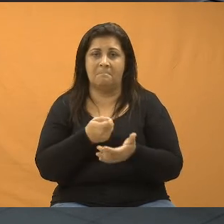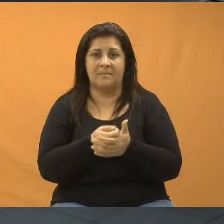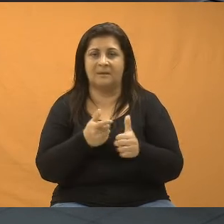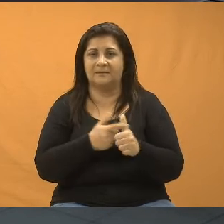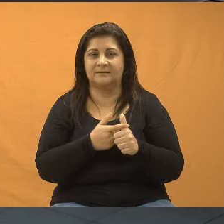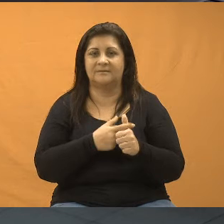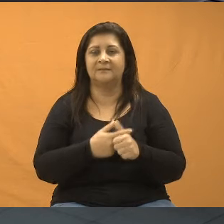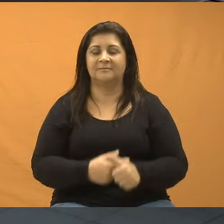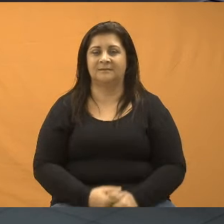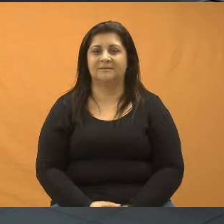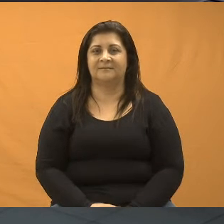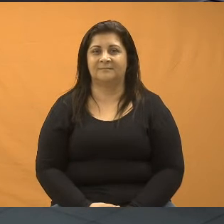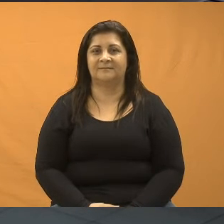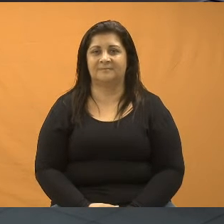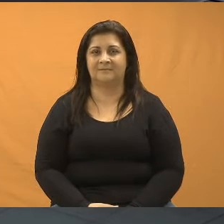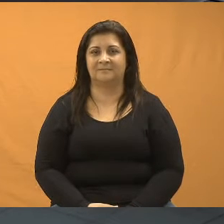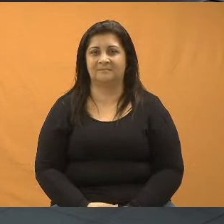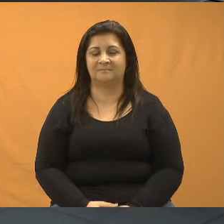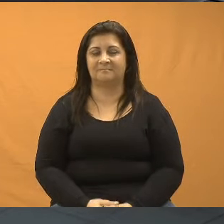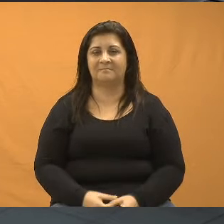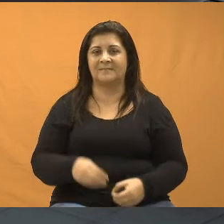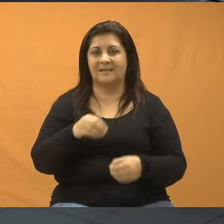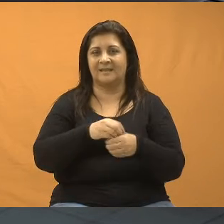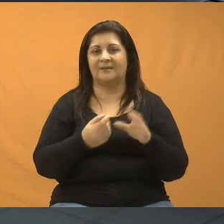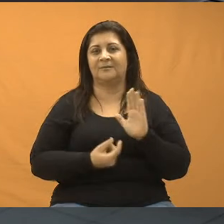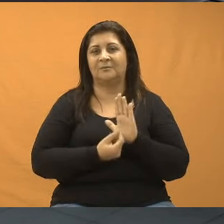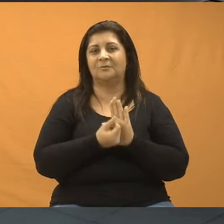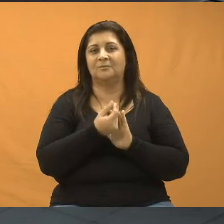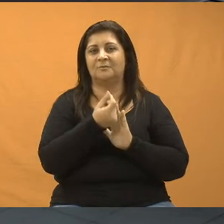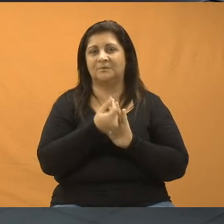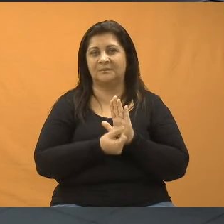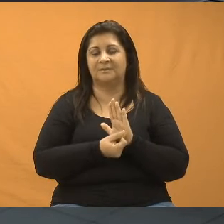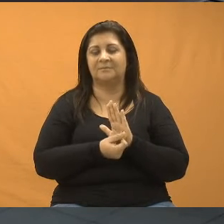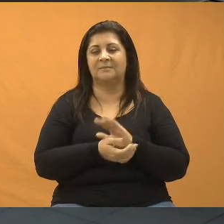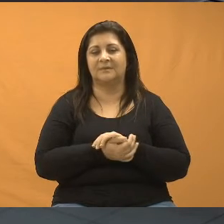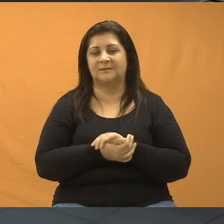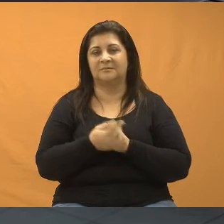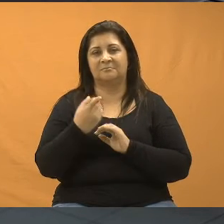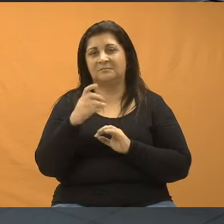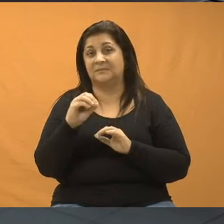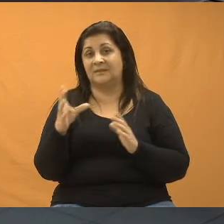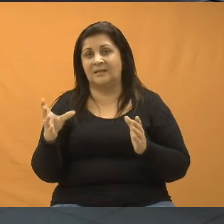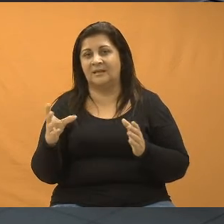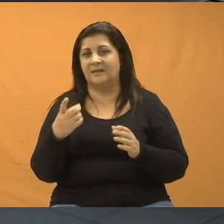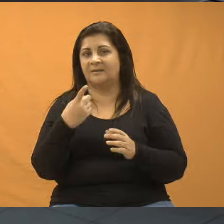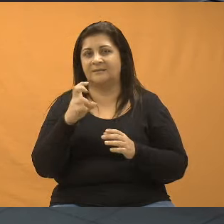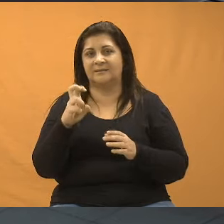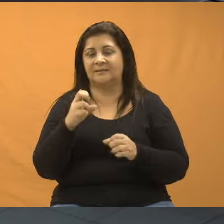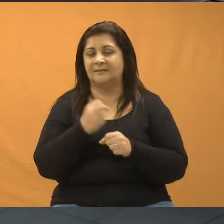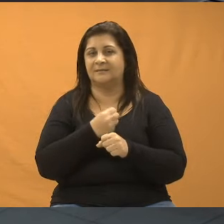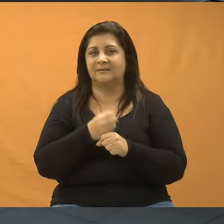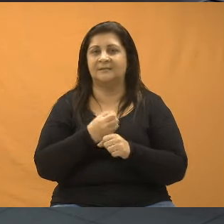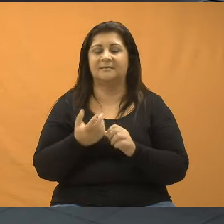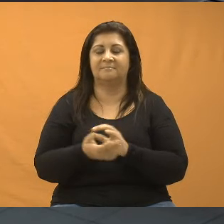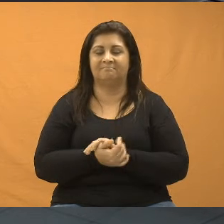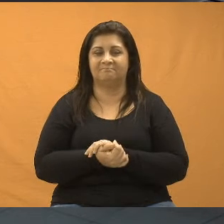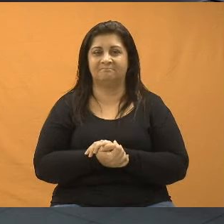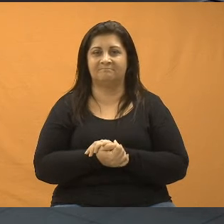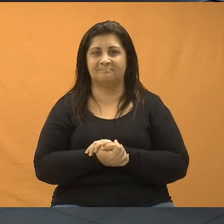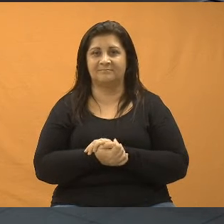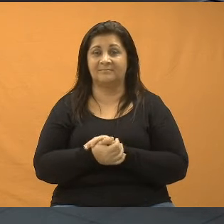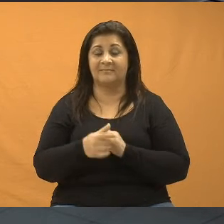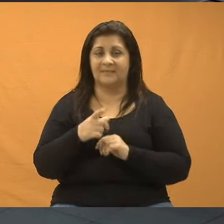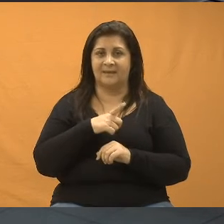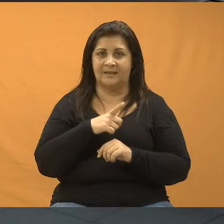ter que absorver colocando no seu orçamento num prazo aí diluído de 10, 15 anos. Algumas